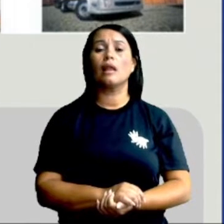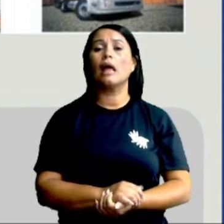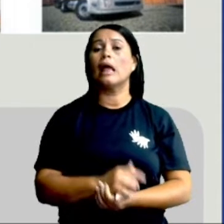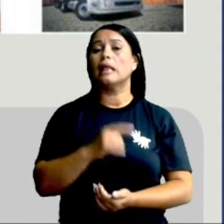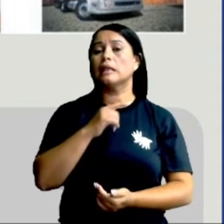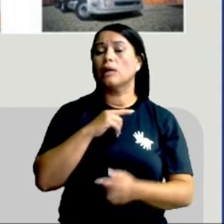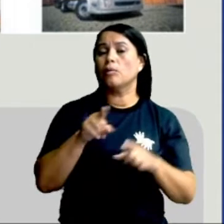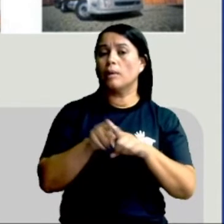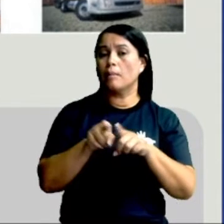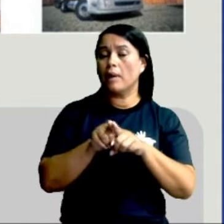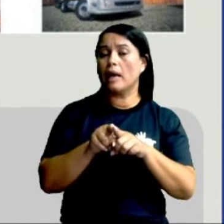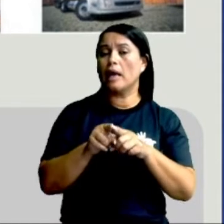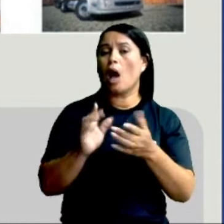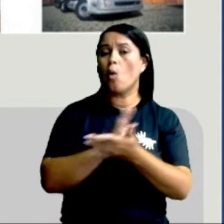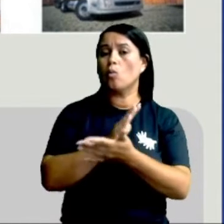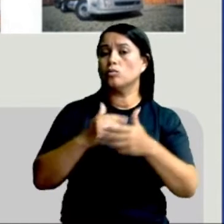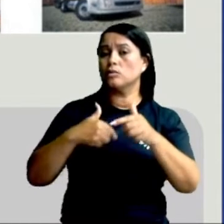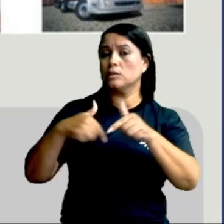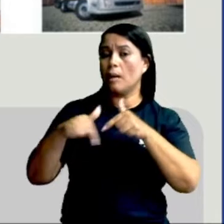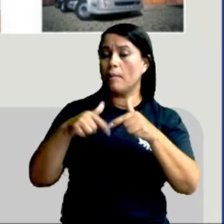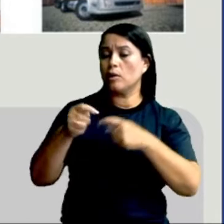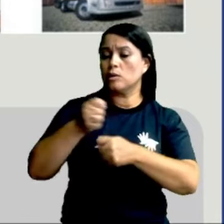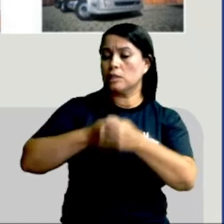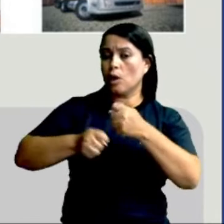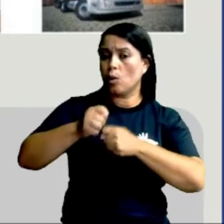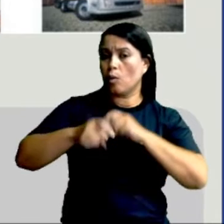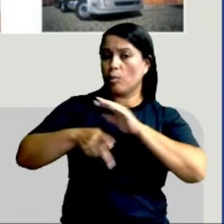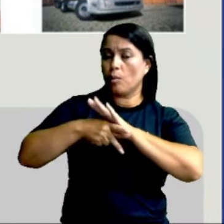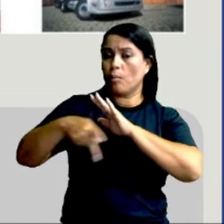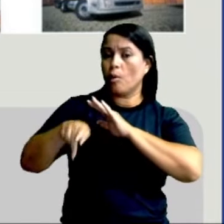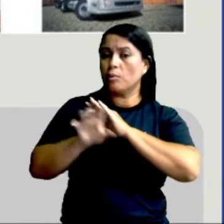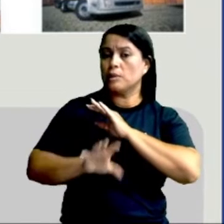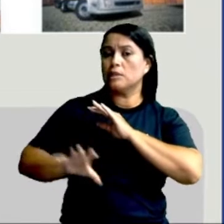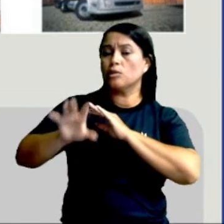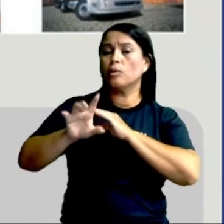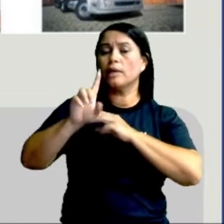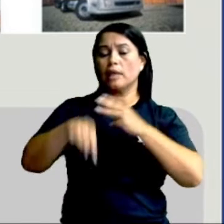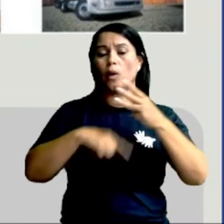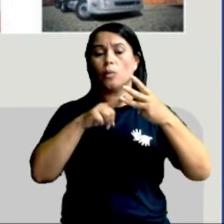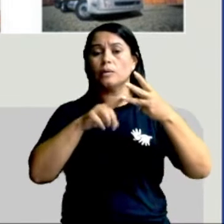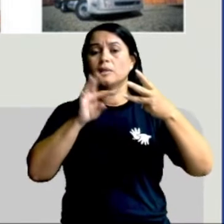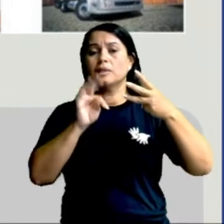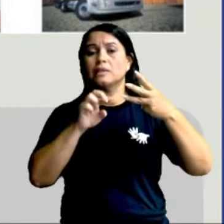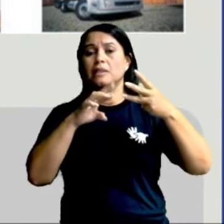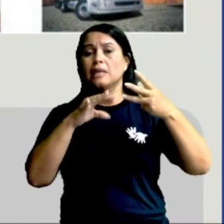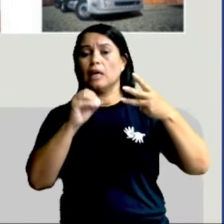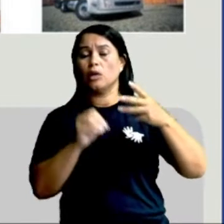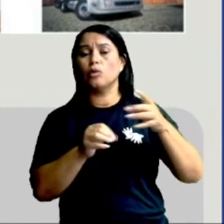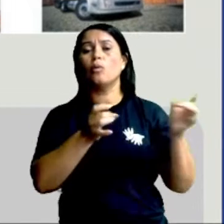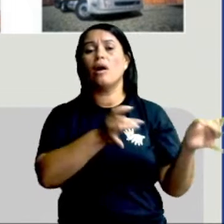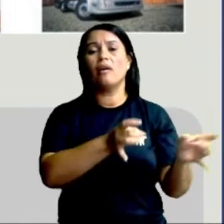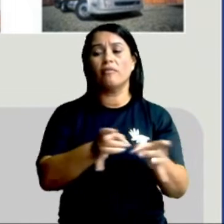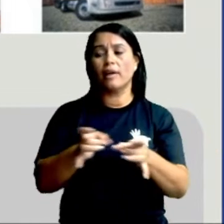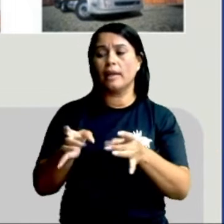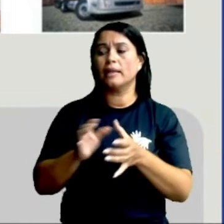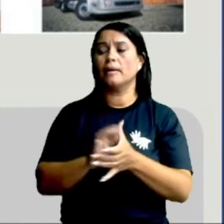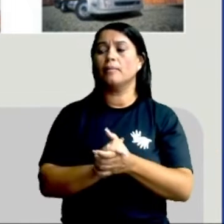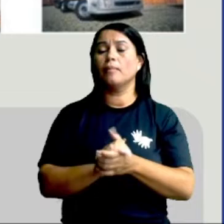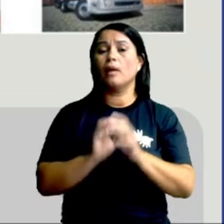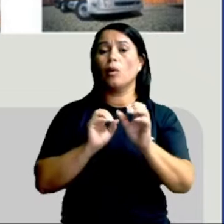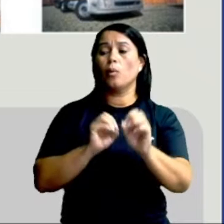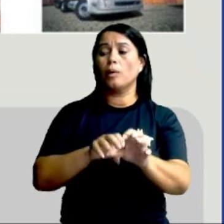Como atividades econômicas desse setor, né, que a gente está vendo agora o terciário, a gente pode citar o comércio,